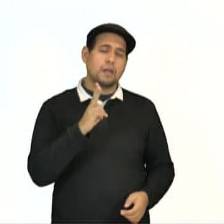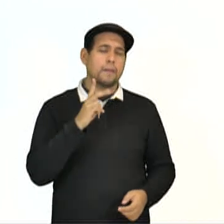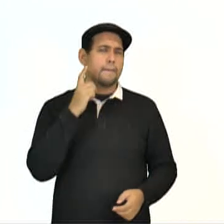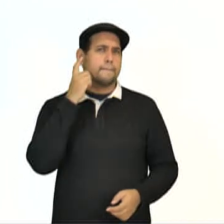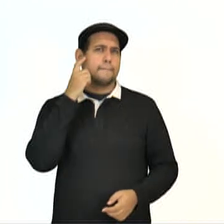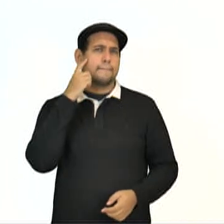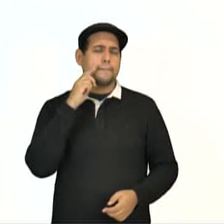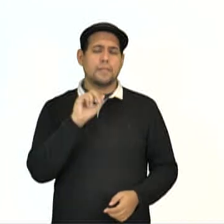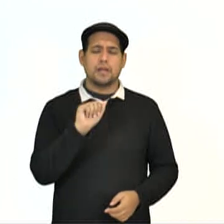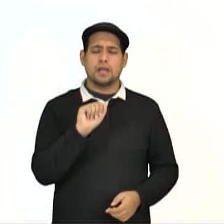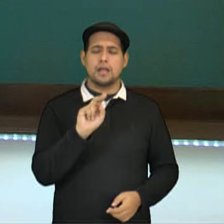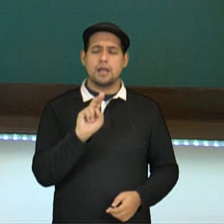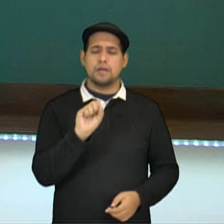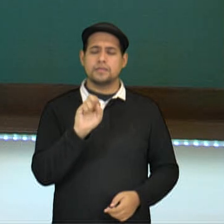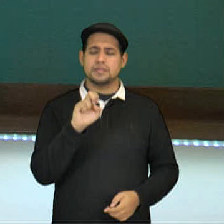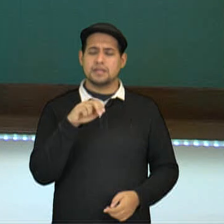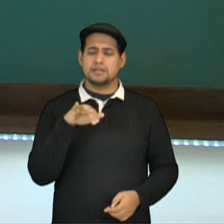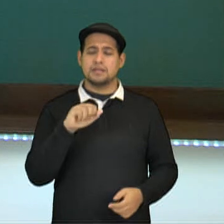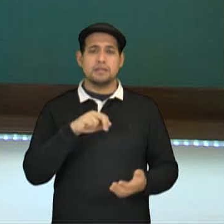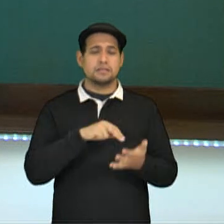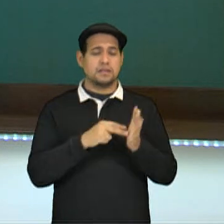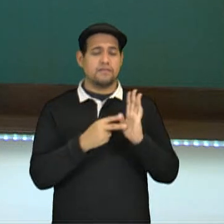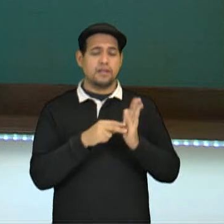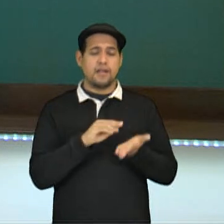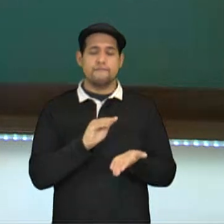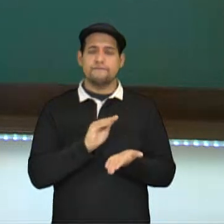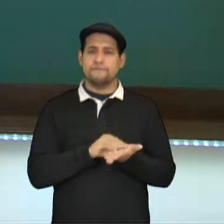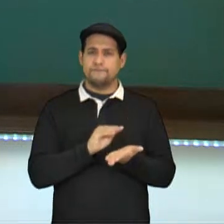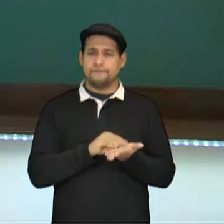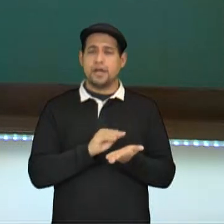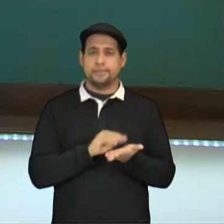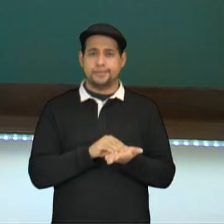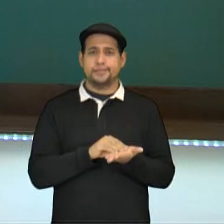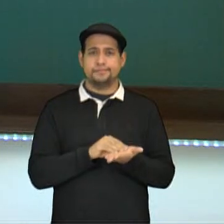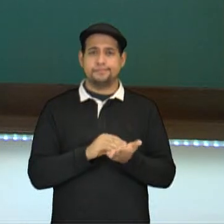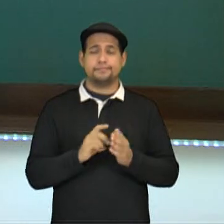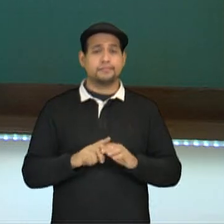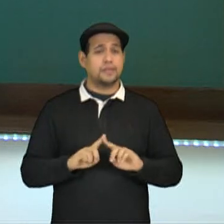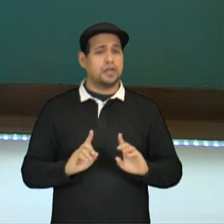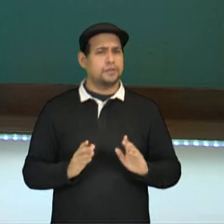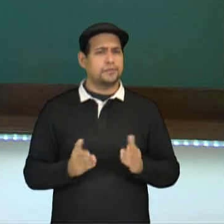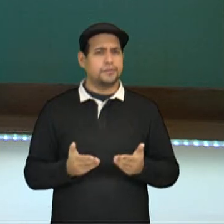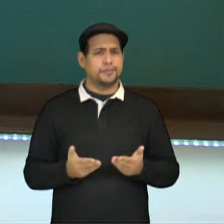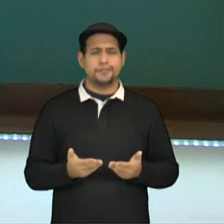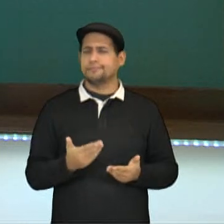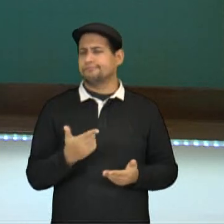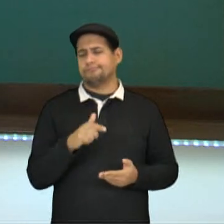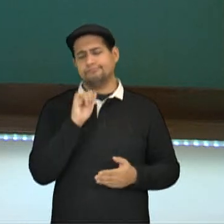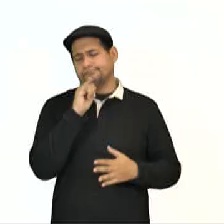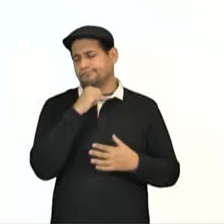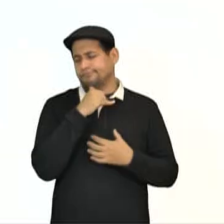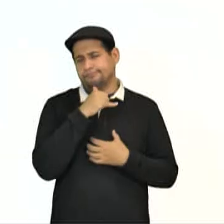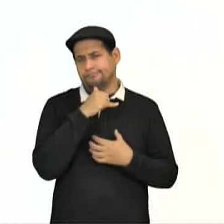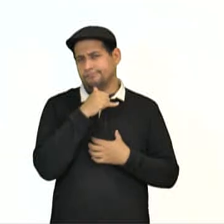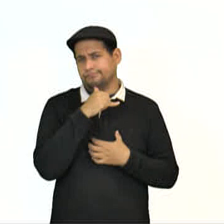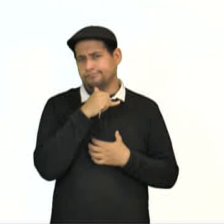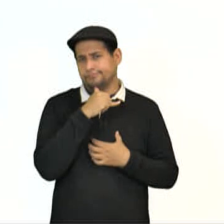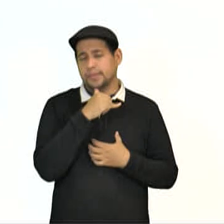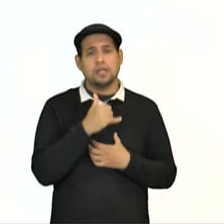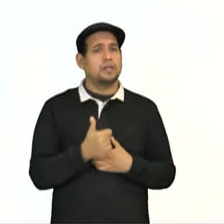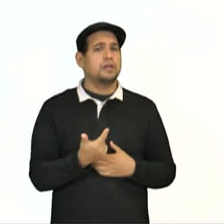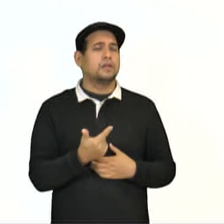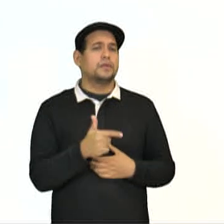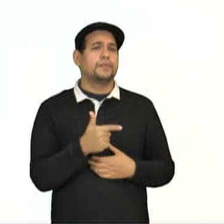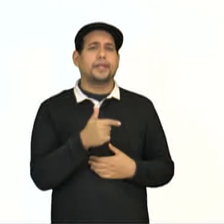falta e lastimava, ignorante, a falta. Hoje não a lastimo, não há